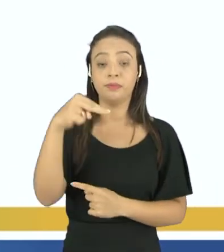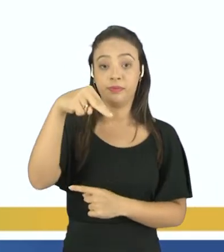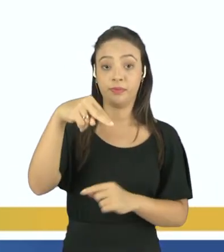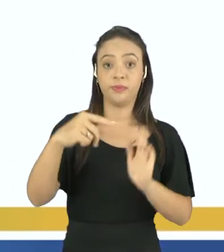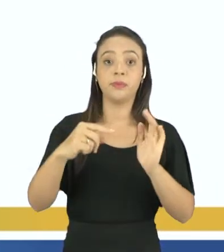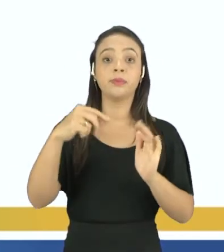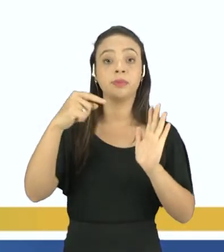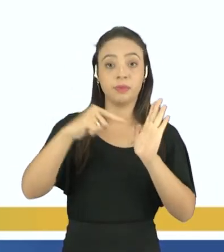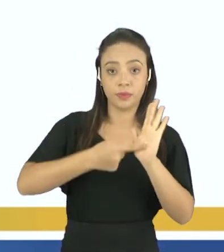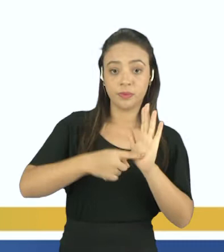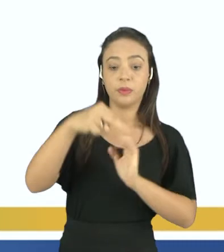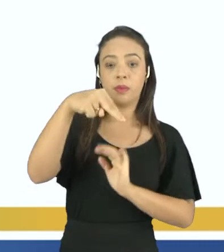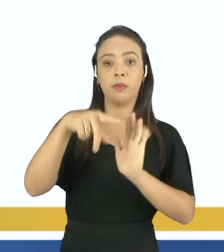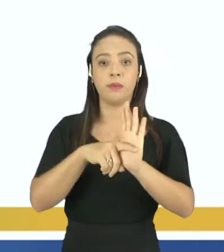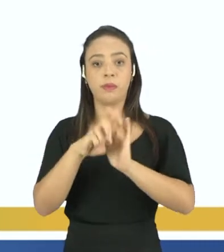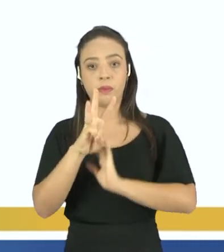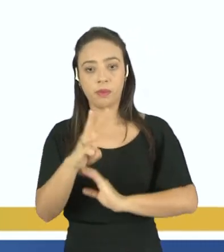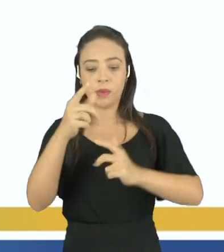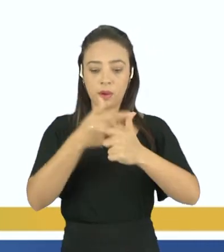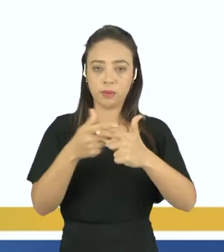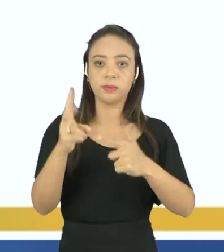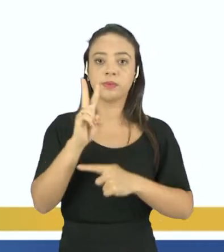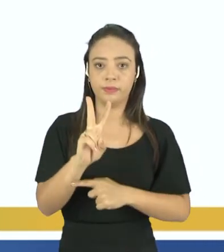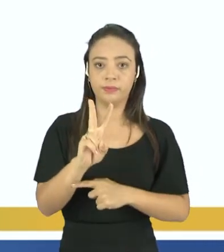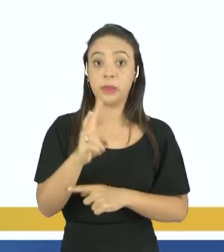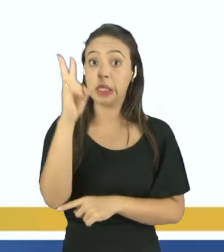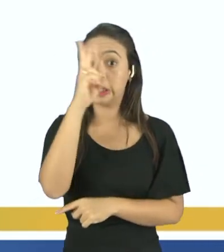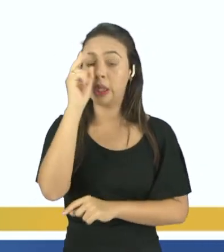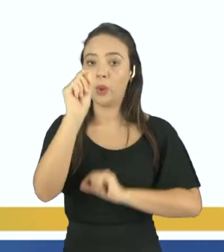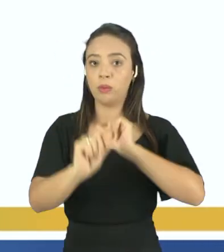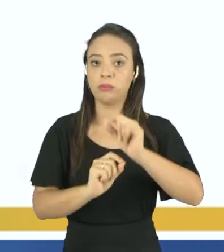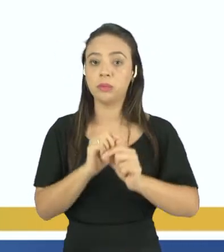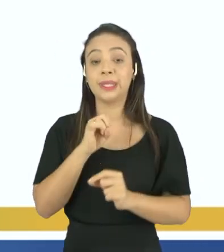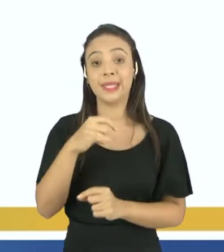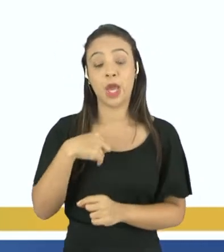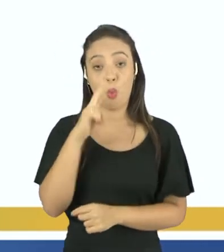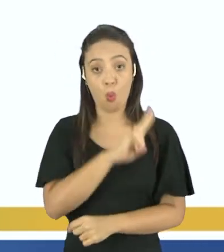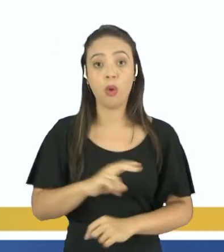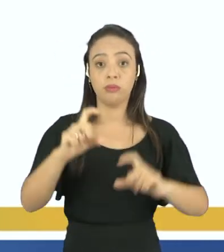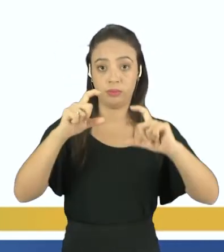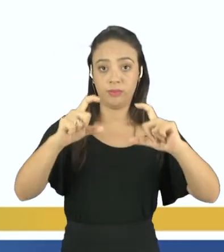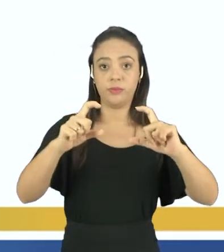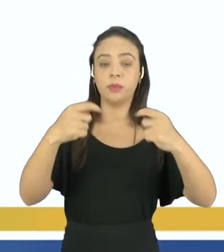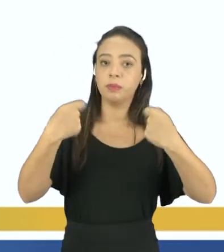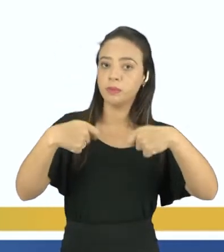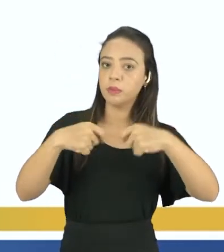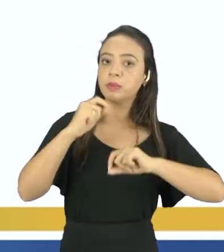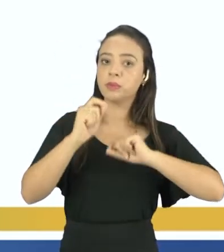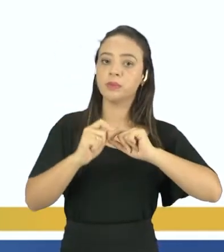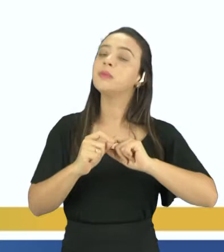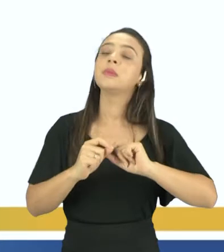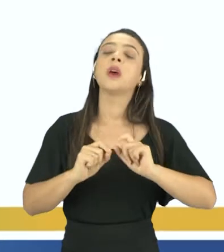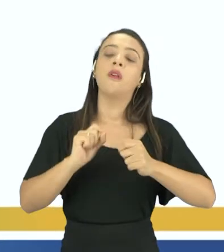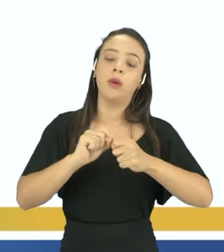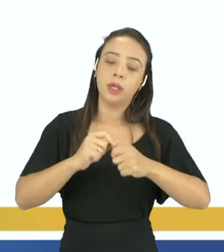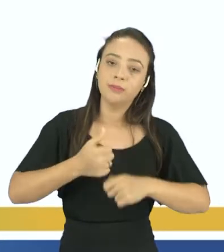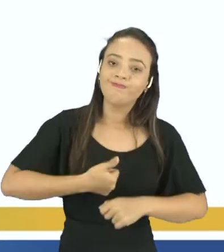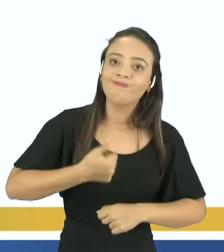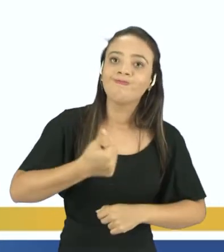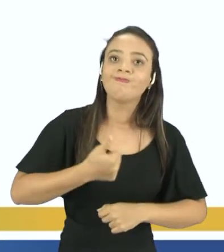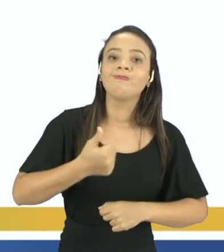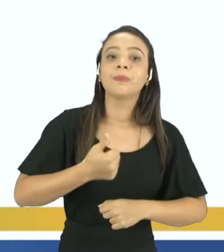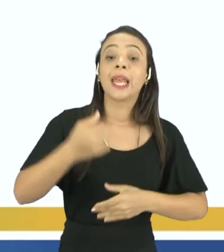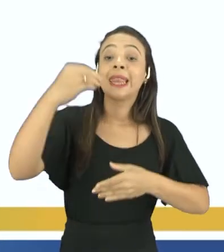vezes n - o pedido para dois lembrando que quando a gente for usar essa fórmula mas devemos resolver primeiro né